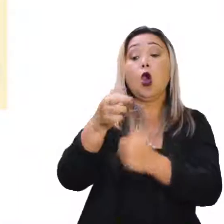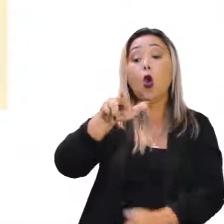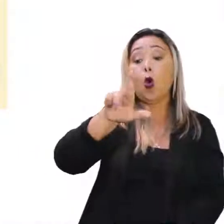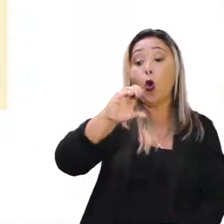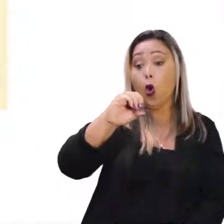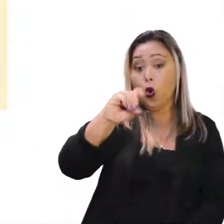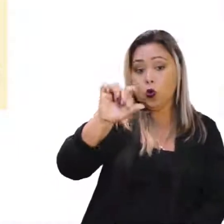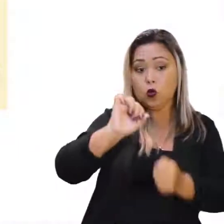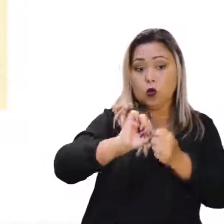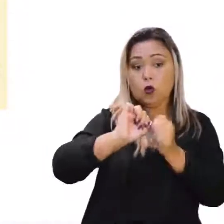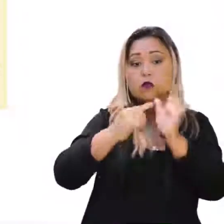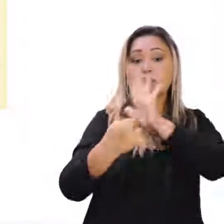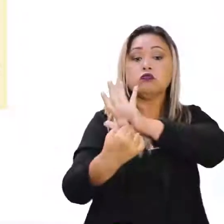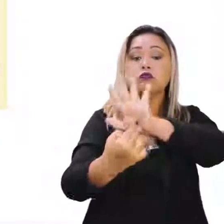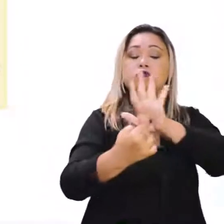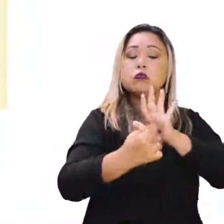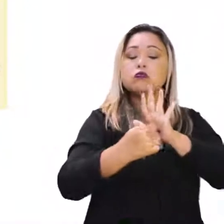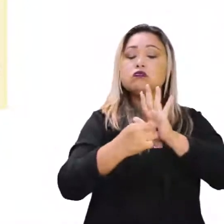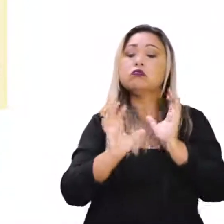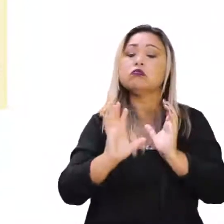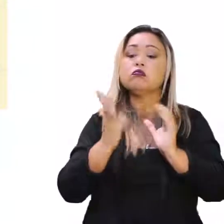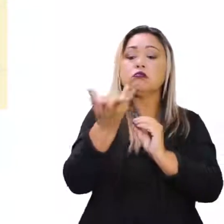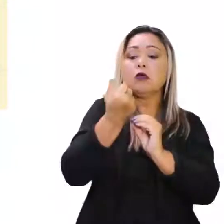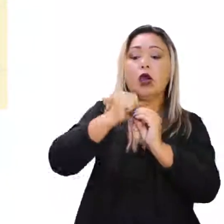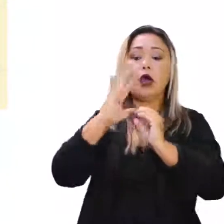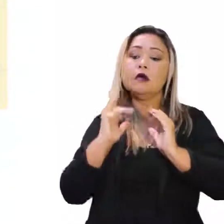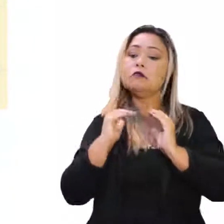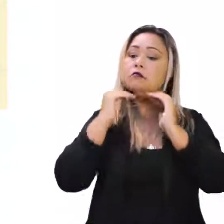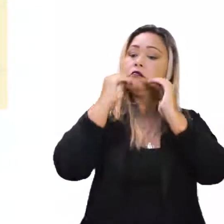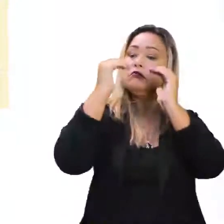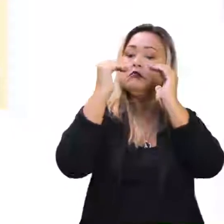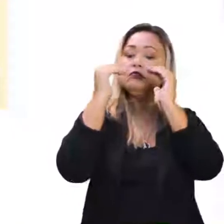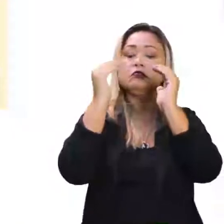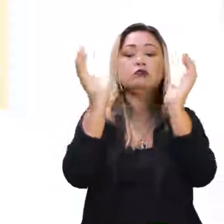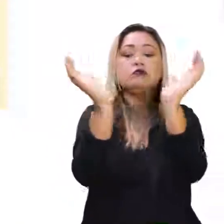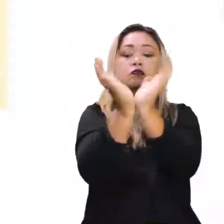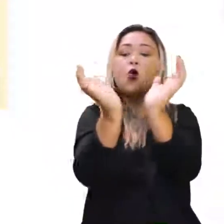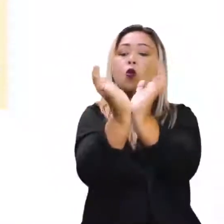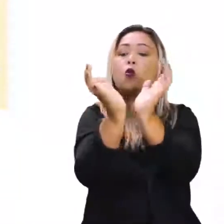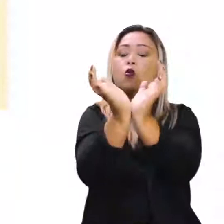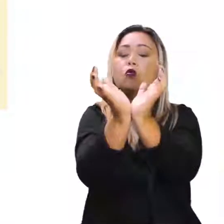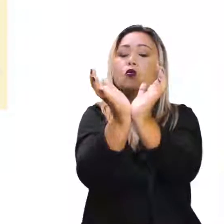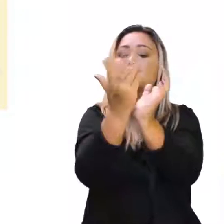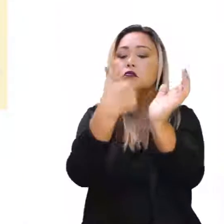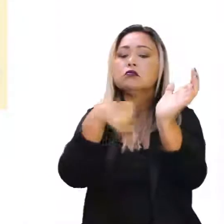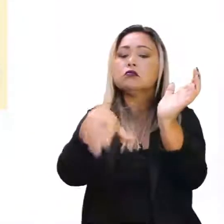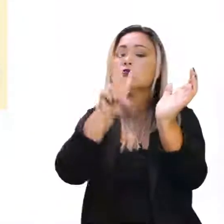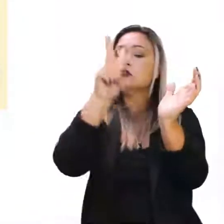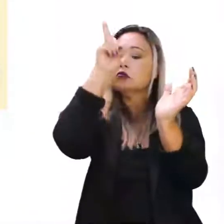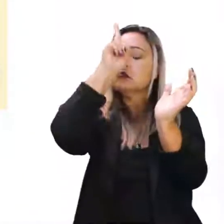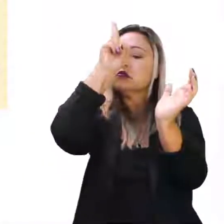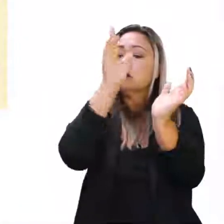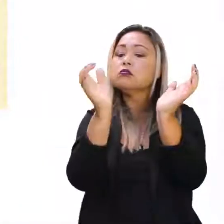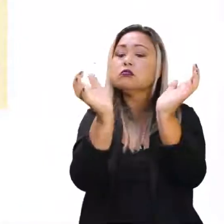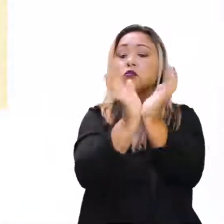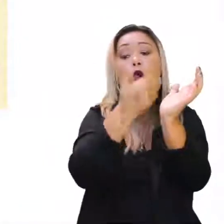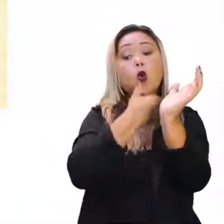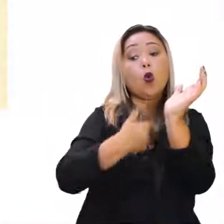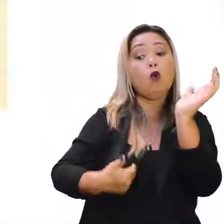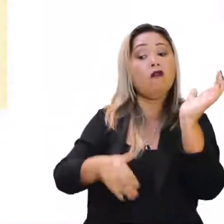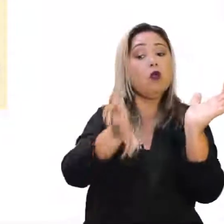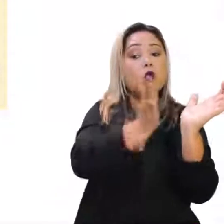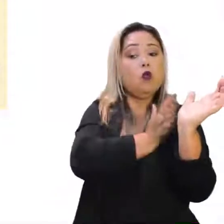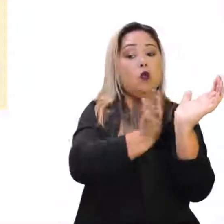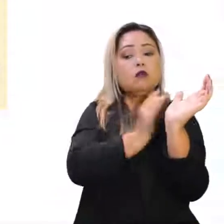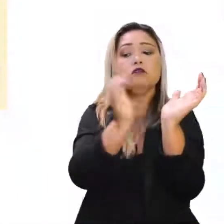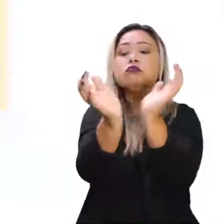aristocracia. A aristocracia, como todos nós devemos sempre lembrar, era o governo dos ricos,